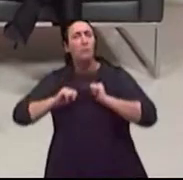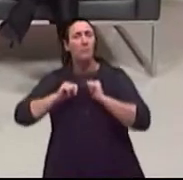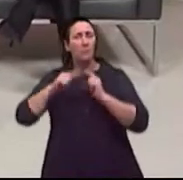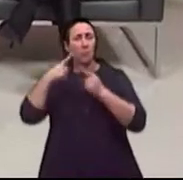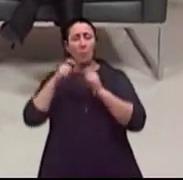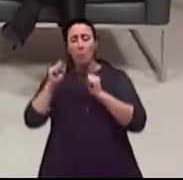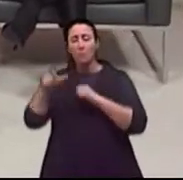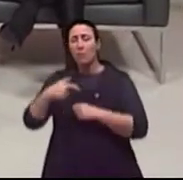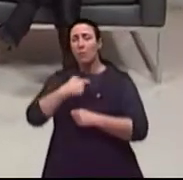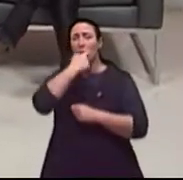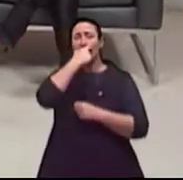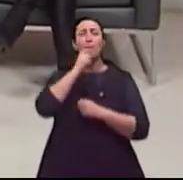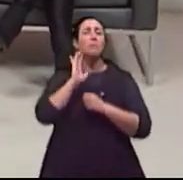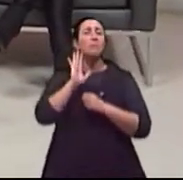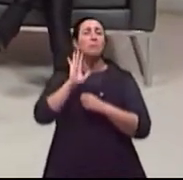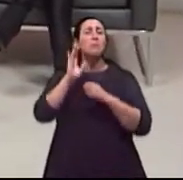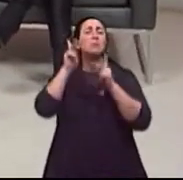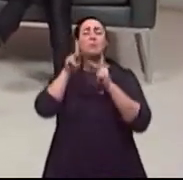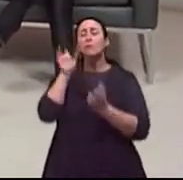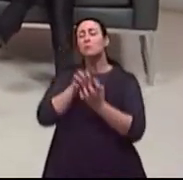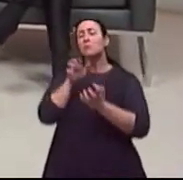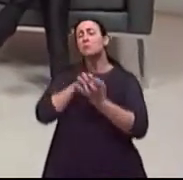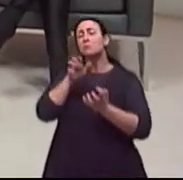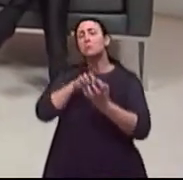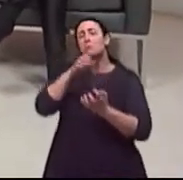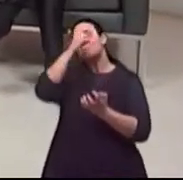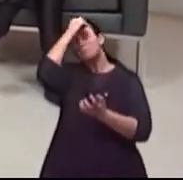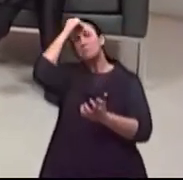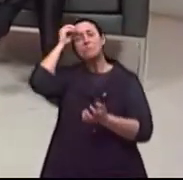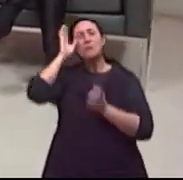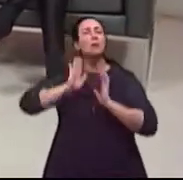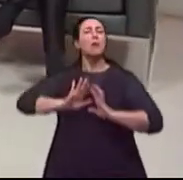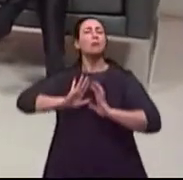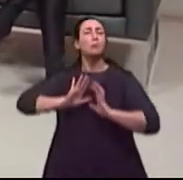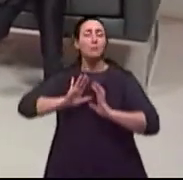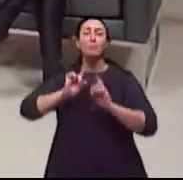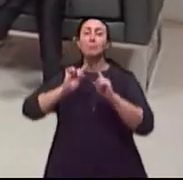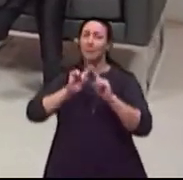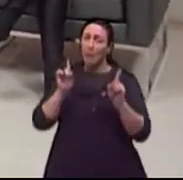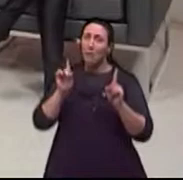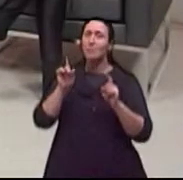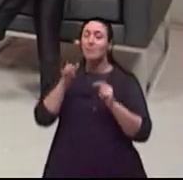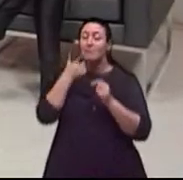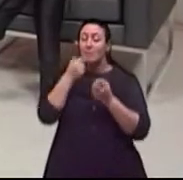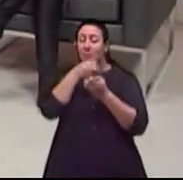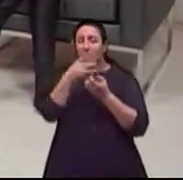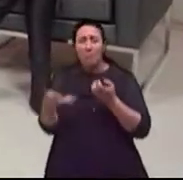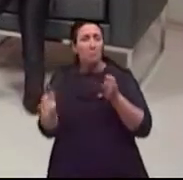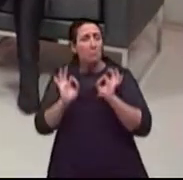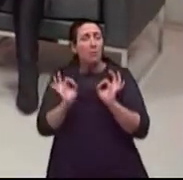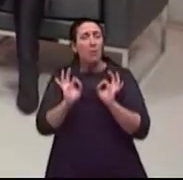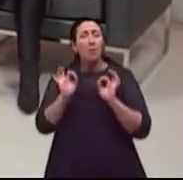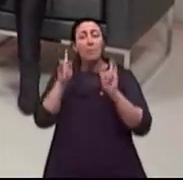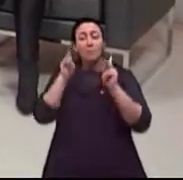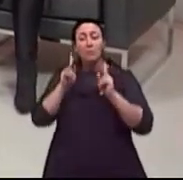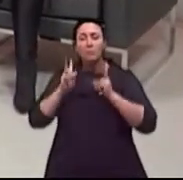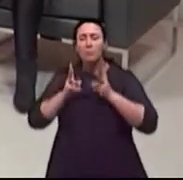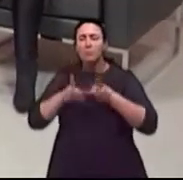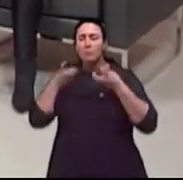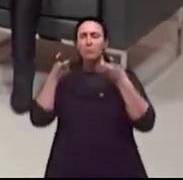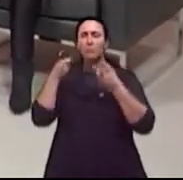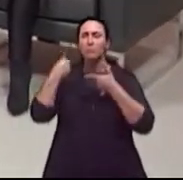não pode ter uma lesão aqui embaixo olha só o que de novo não dói não sangra E aí quando a pessoa percebe que tem um problema